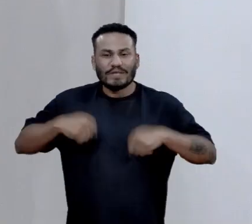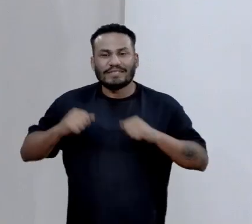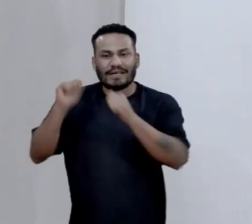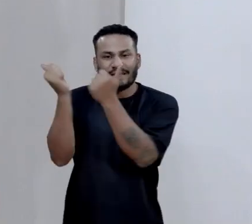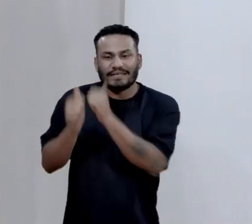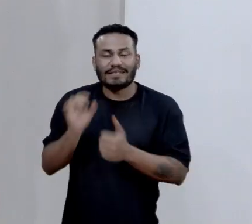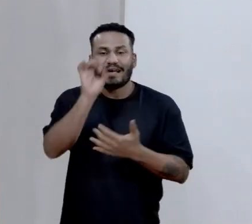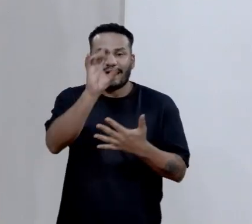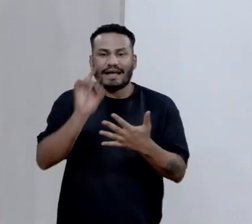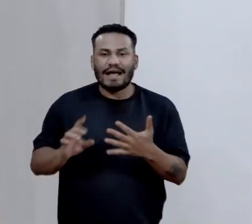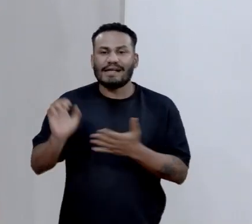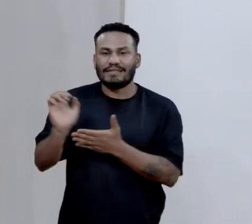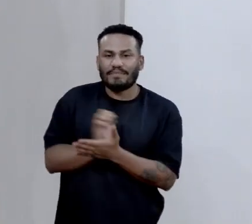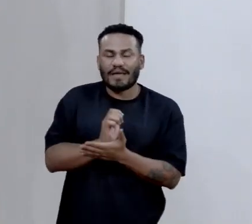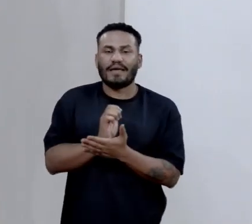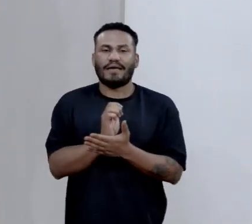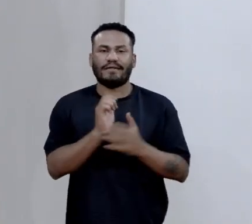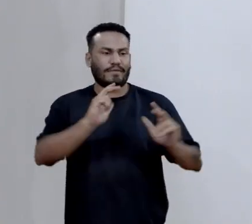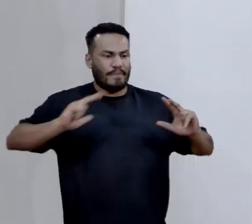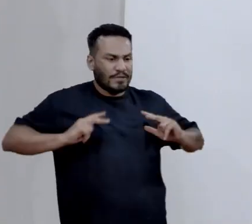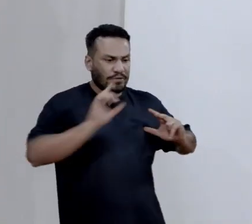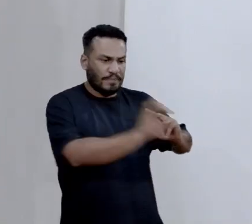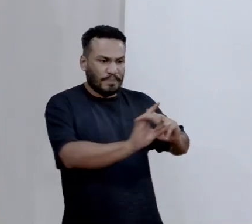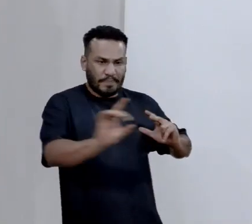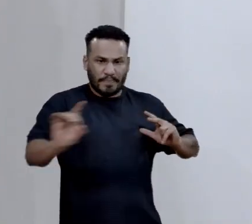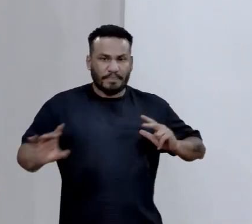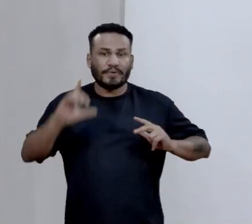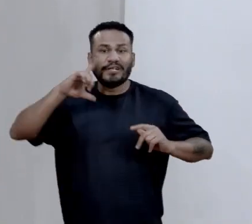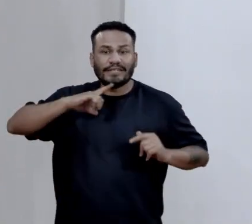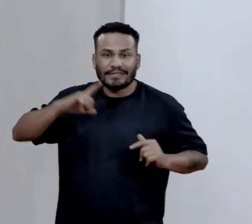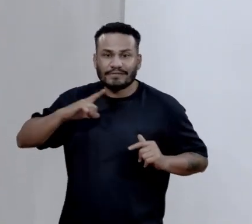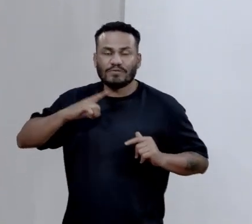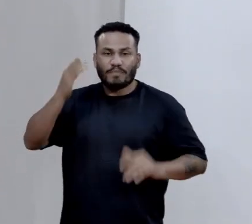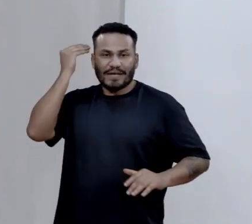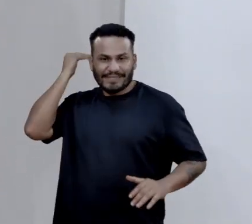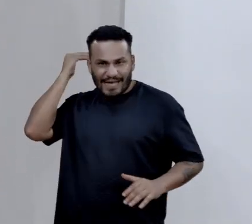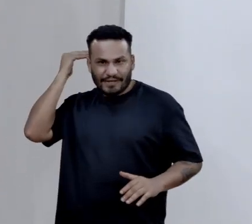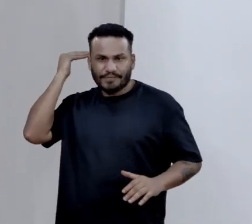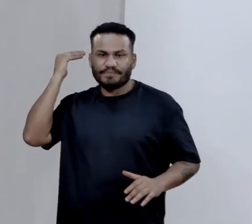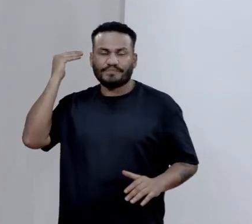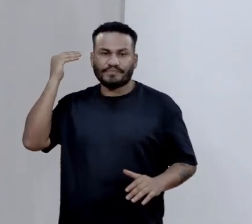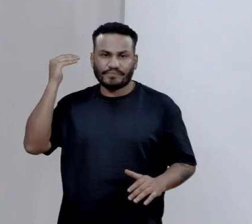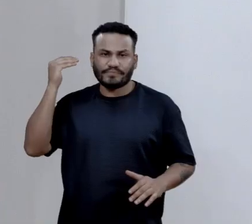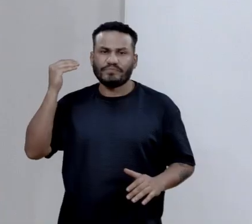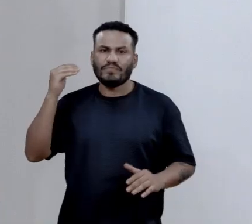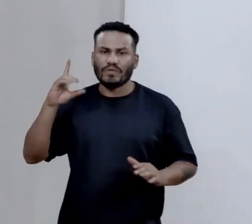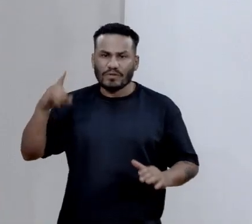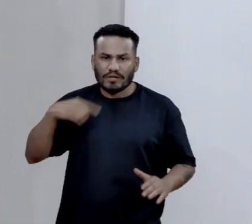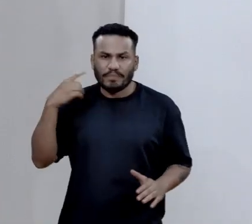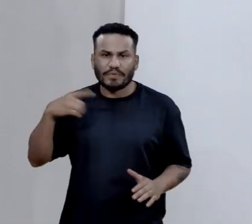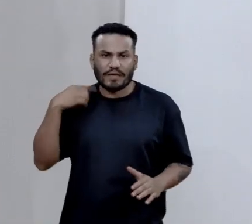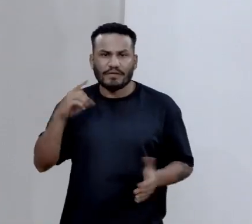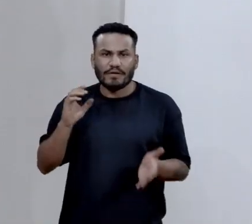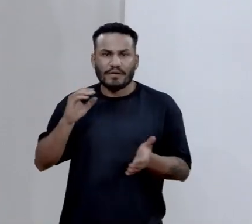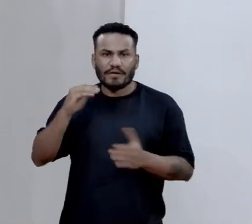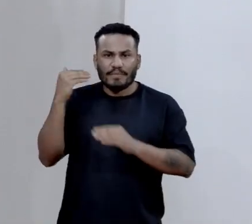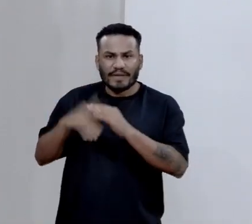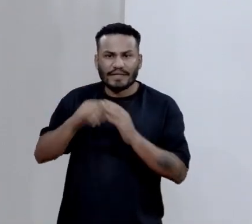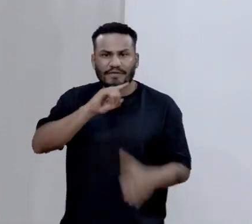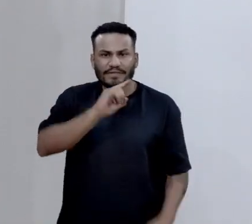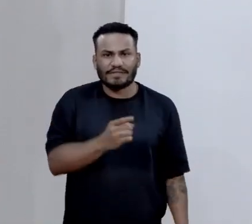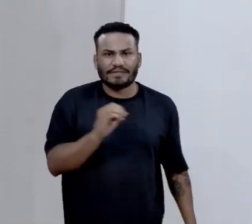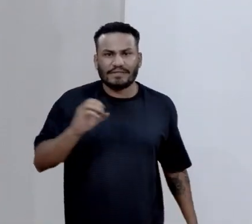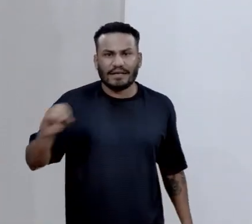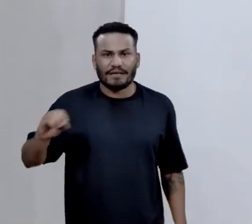analisar cada emenda com a sua particularidade. Nós tivemos, num passado não muito distante, um deputado estadual que mandava 100 mil